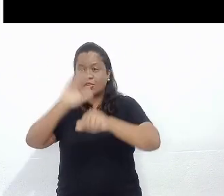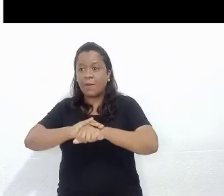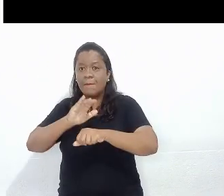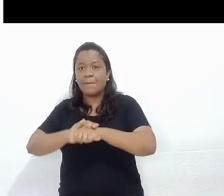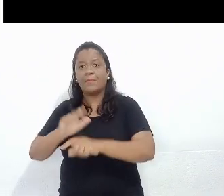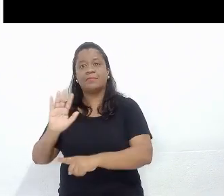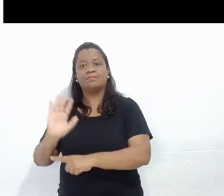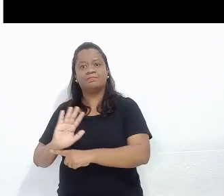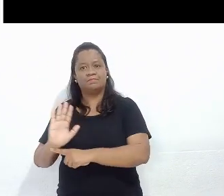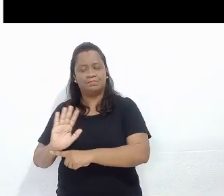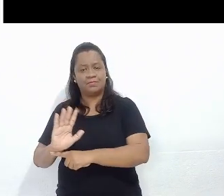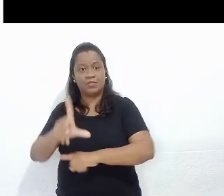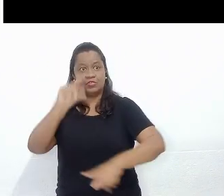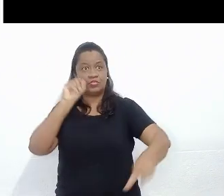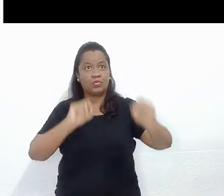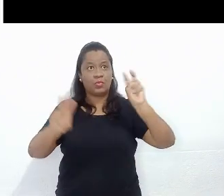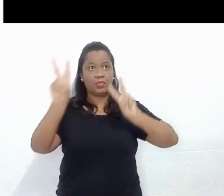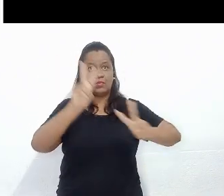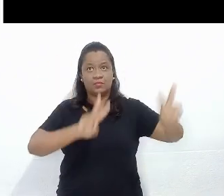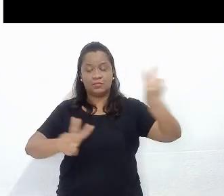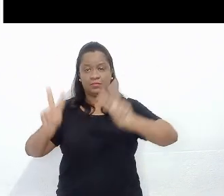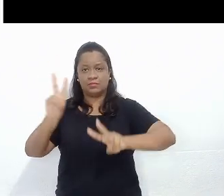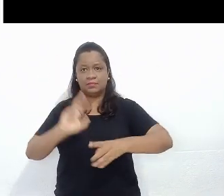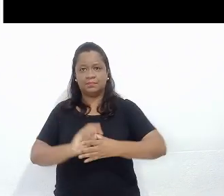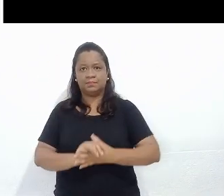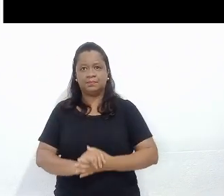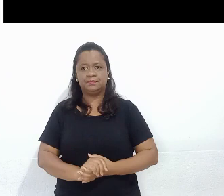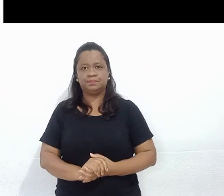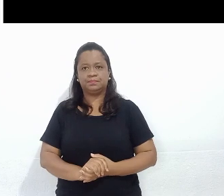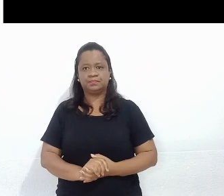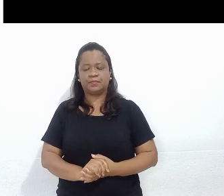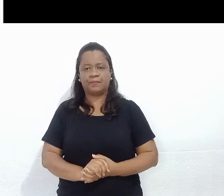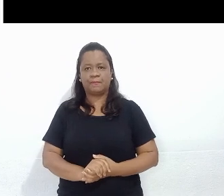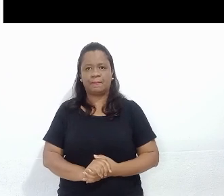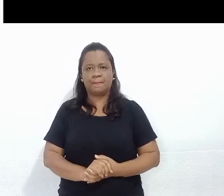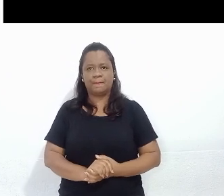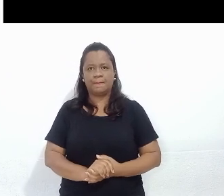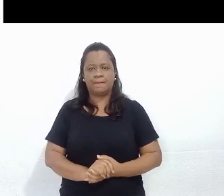escolhas visuais. Vamos aqui avançar, deixa eu ver aqui.